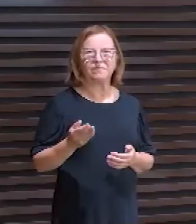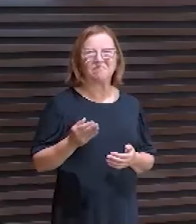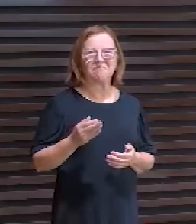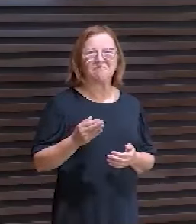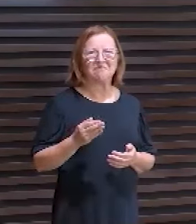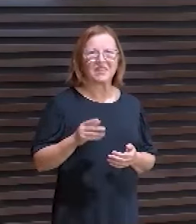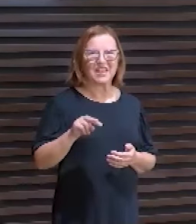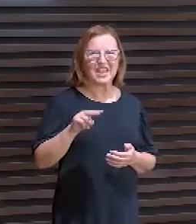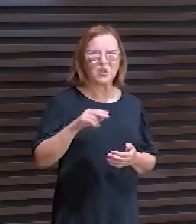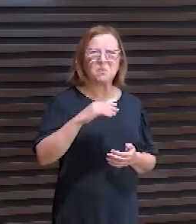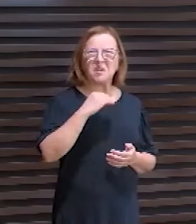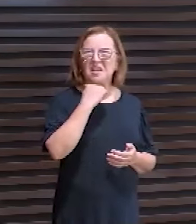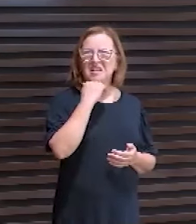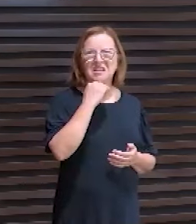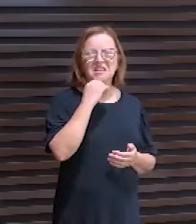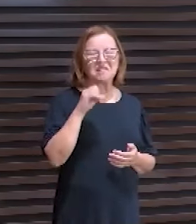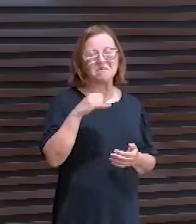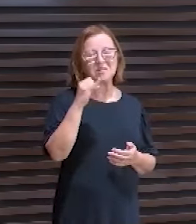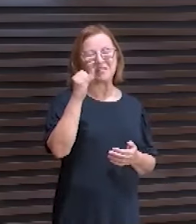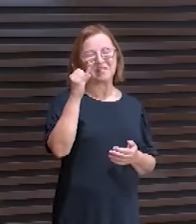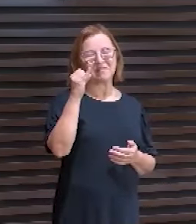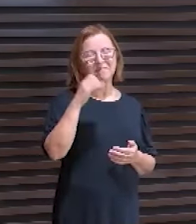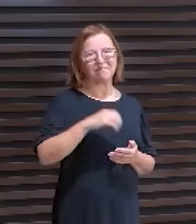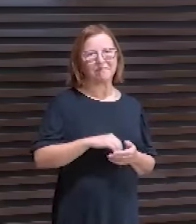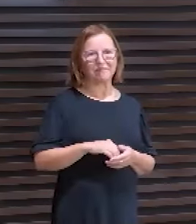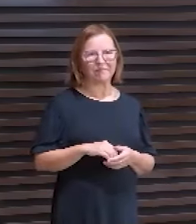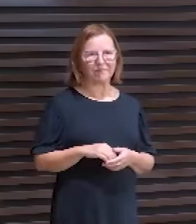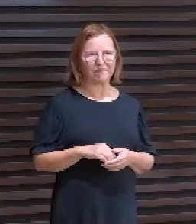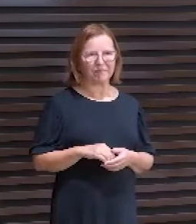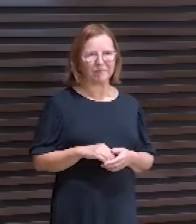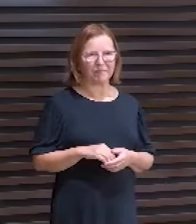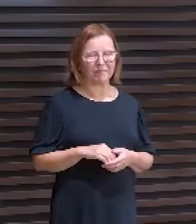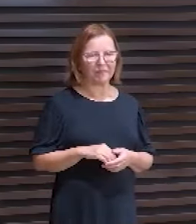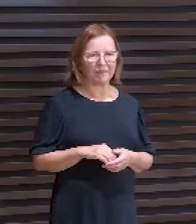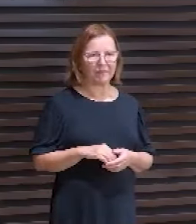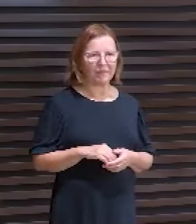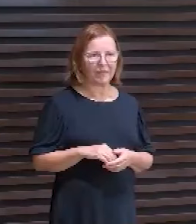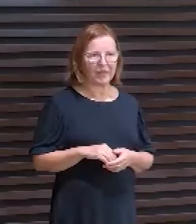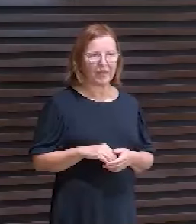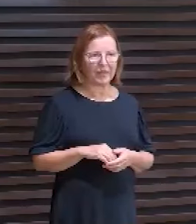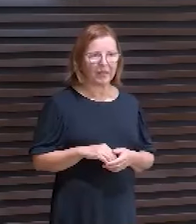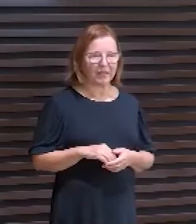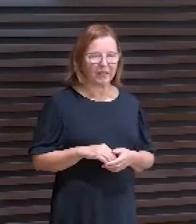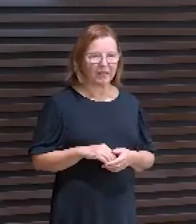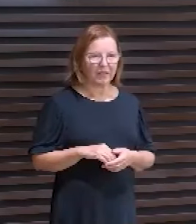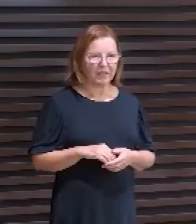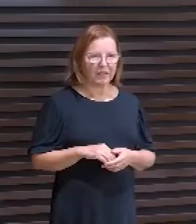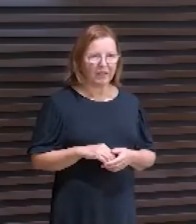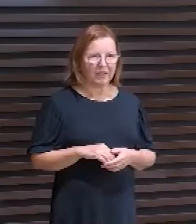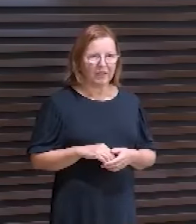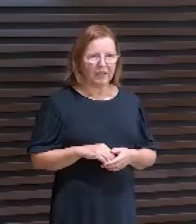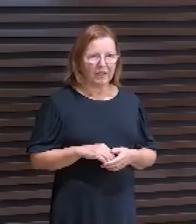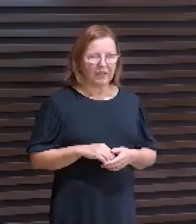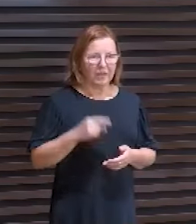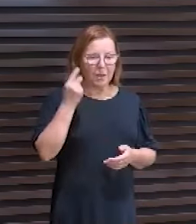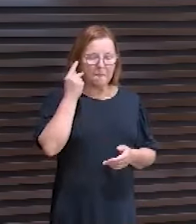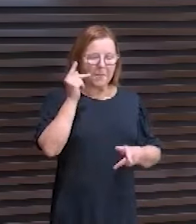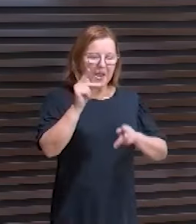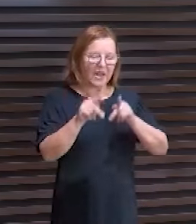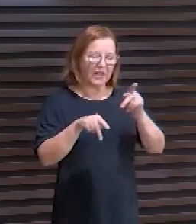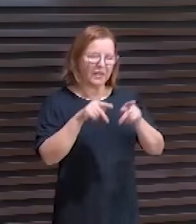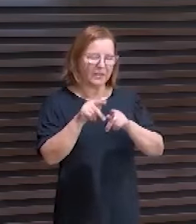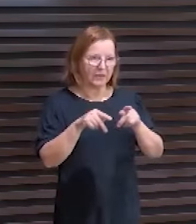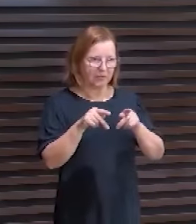coração inclinado pra verdade de Jesus Cristo não quer nem saber Quem que tá